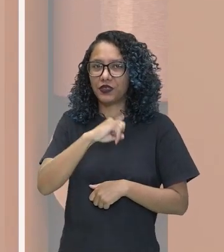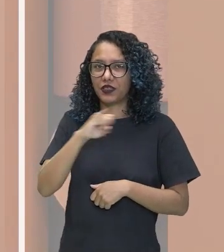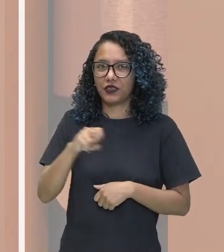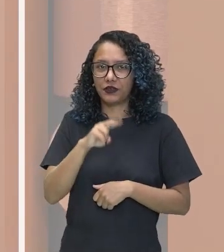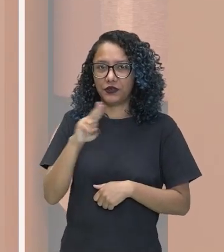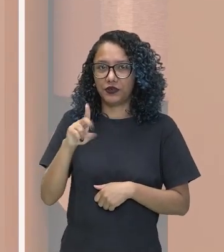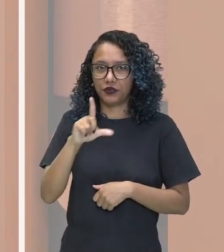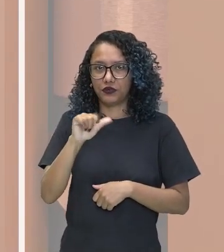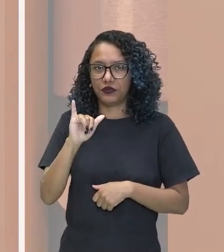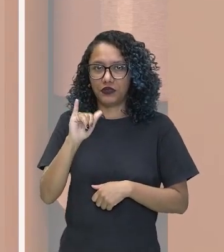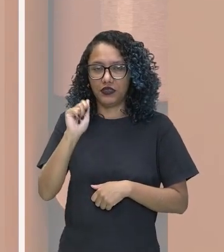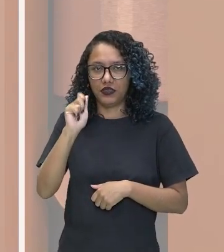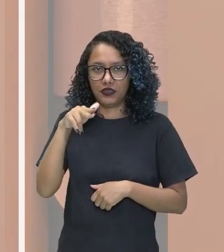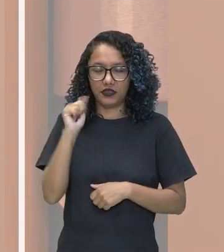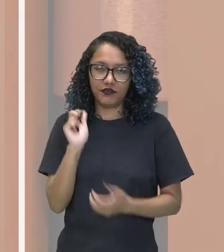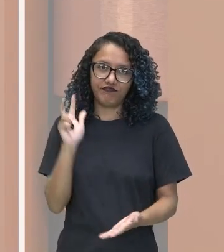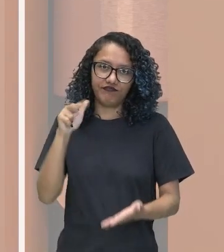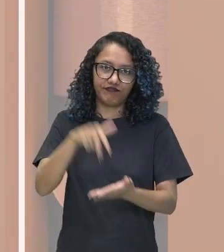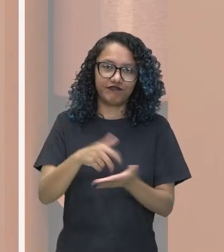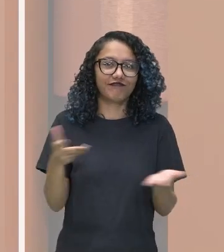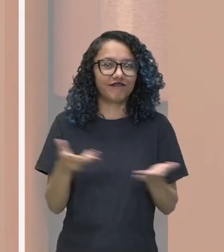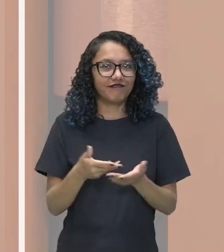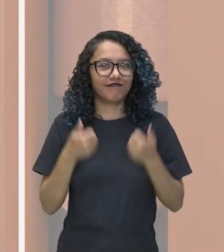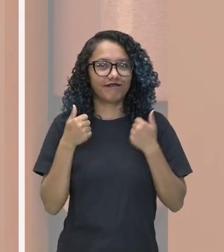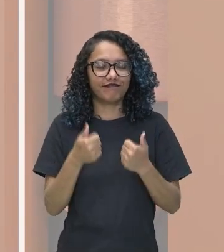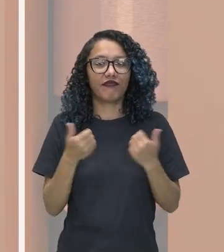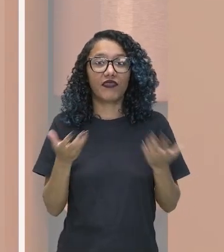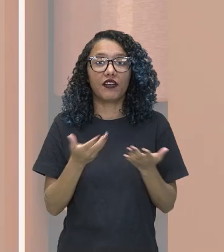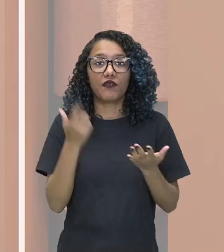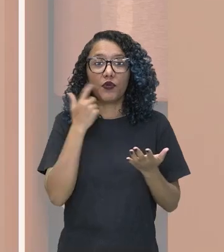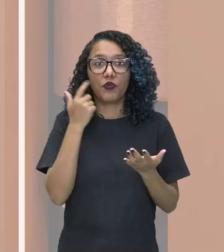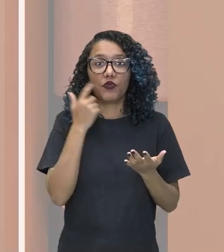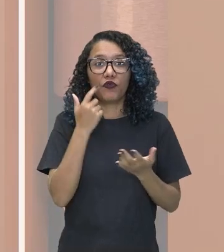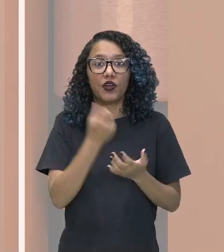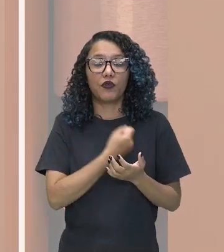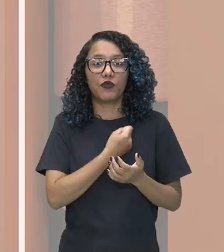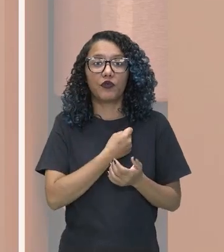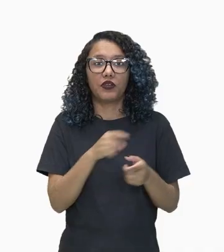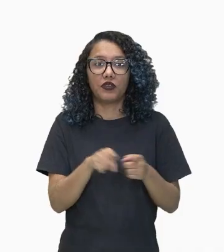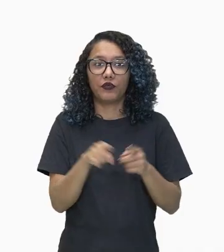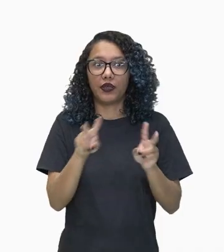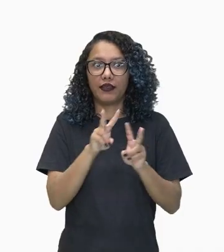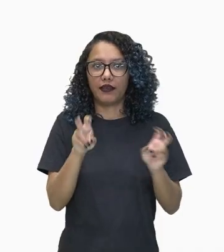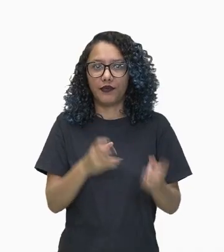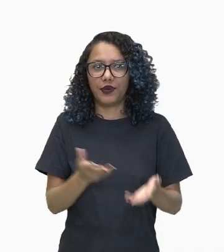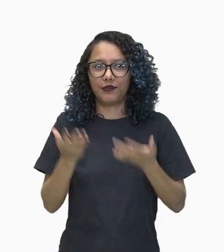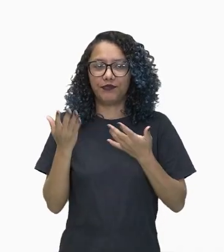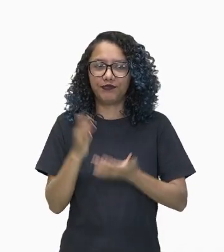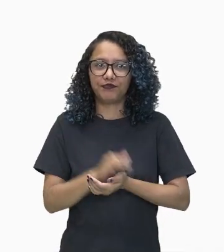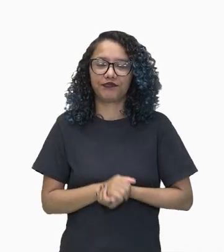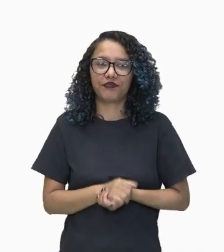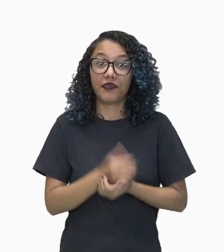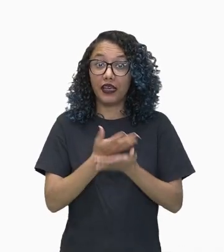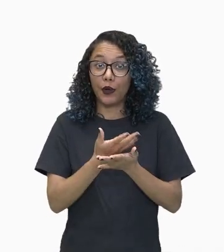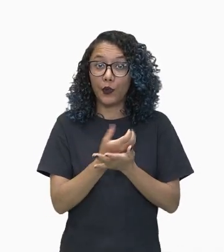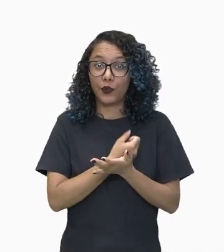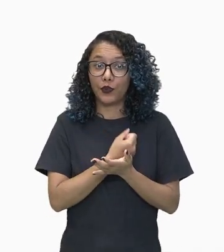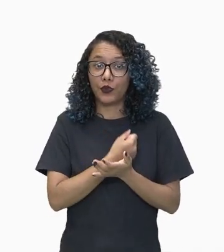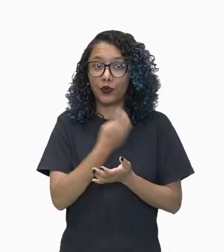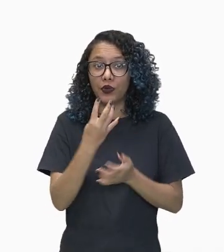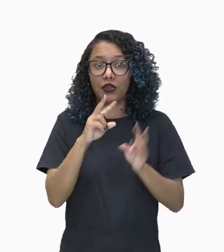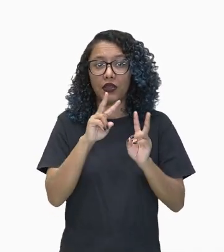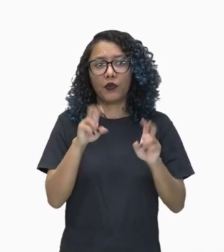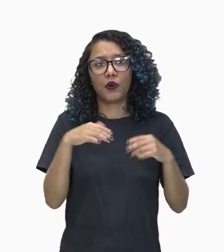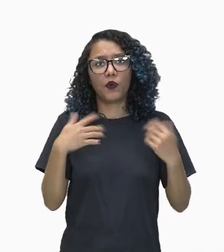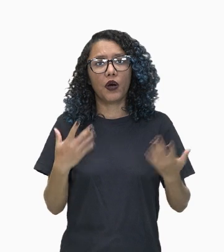estarei acompanhando vocês ao longo desta aula. Vamos verificar agora o número e o objeto de conhecimento. Estamos na aula de número 4 e o objeto